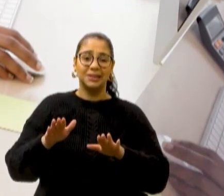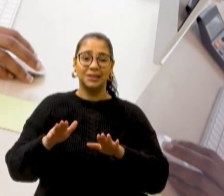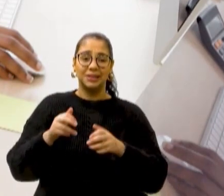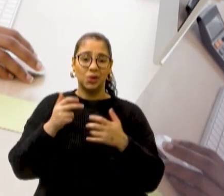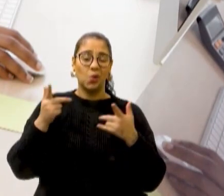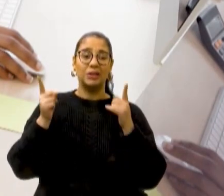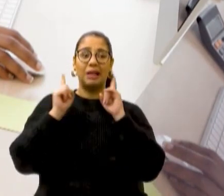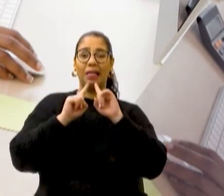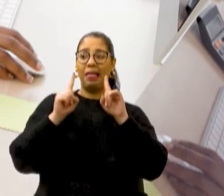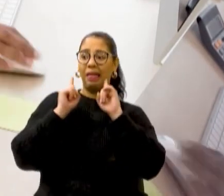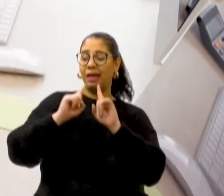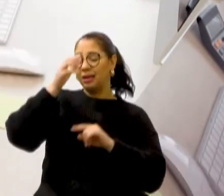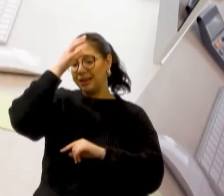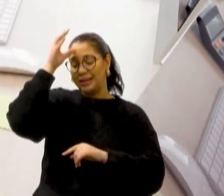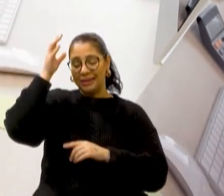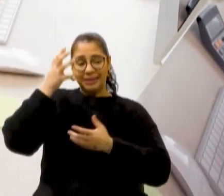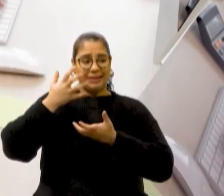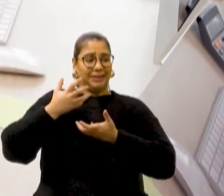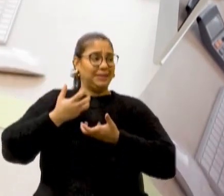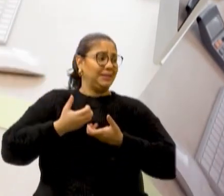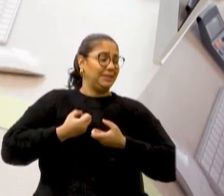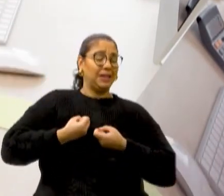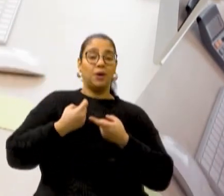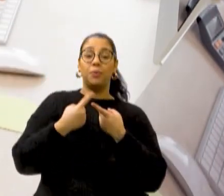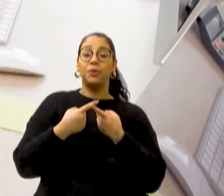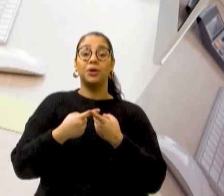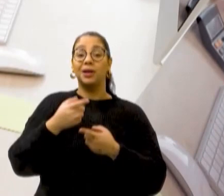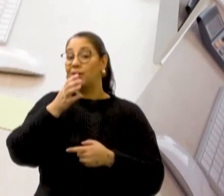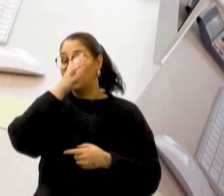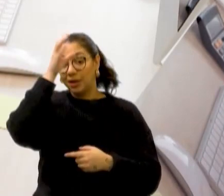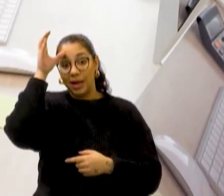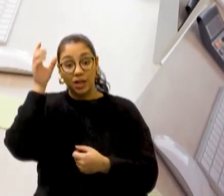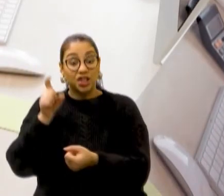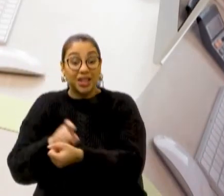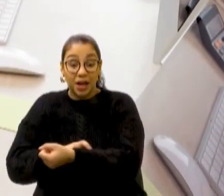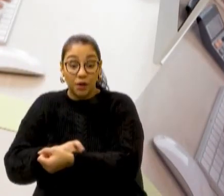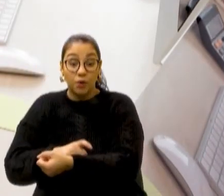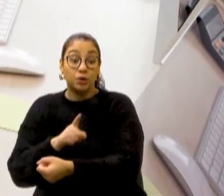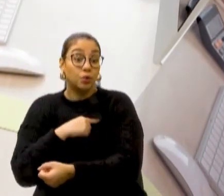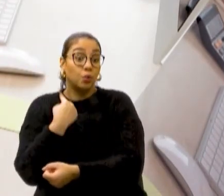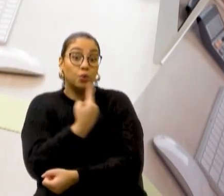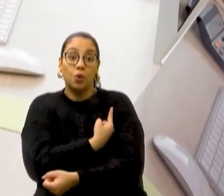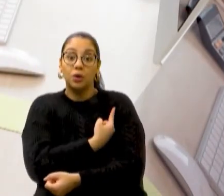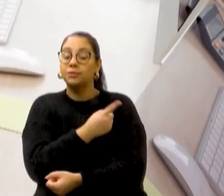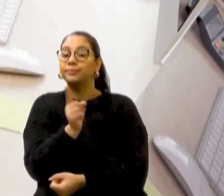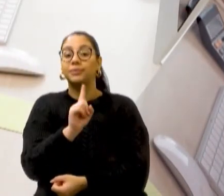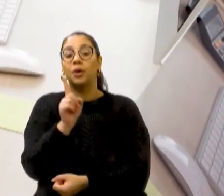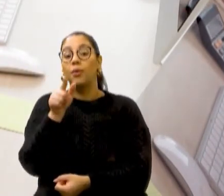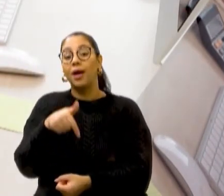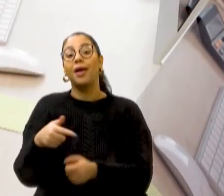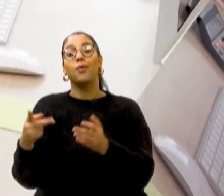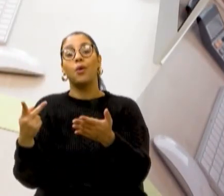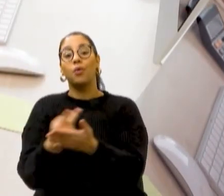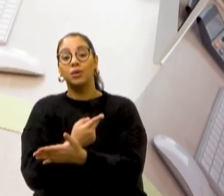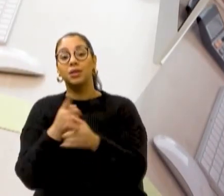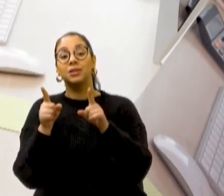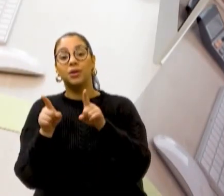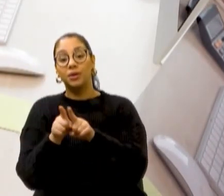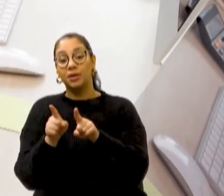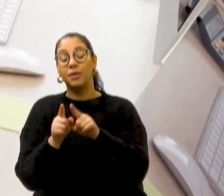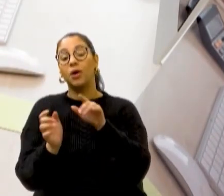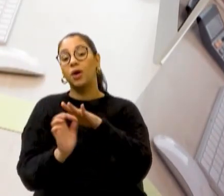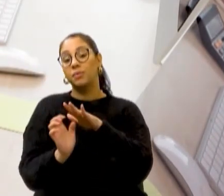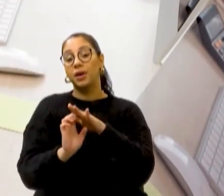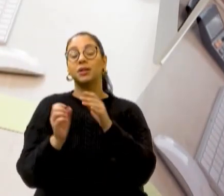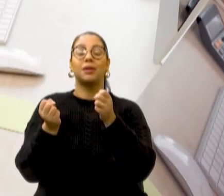vezes o cliente né porque assim na verdade a gente não está nervoso com a gente às vezes é como